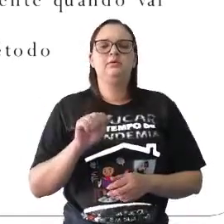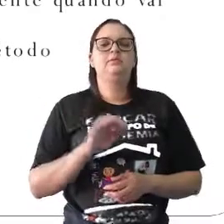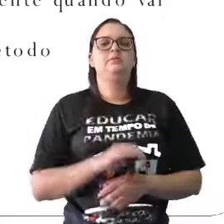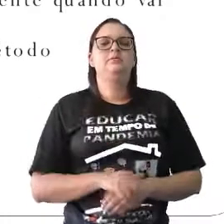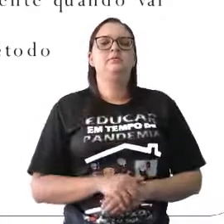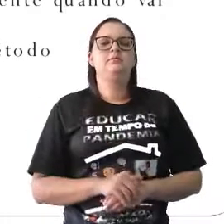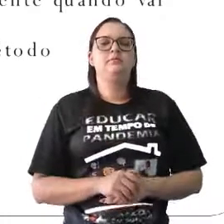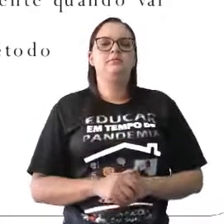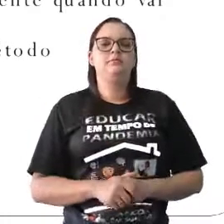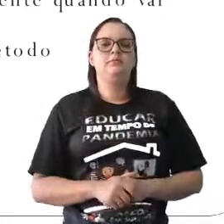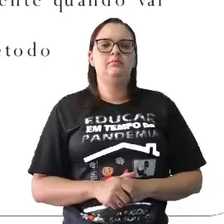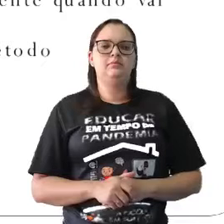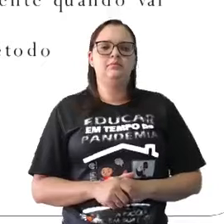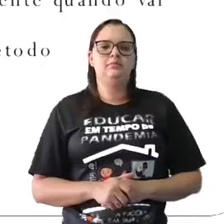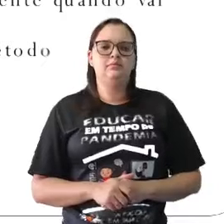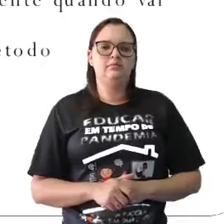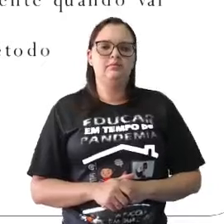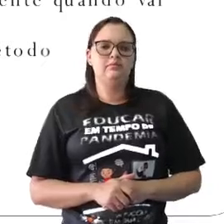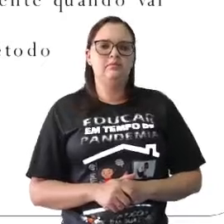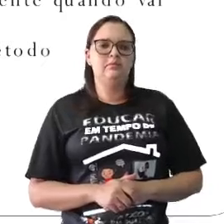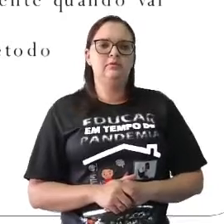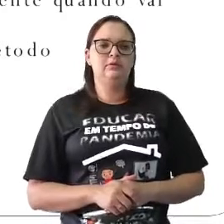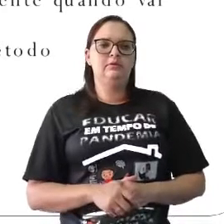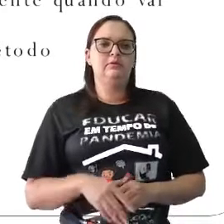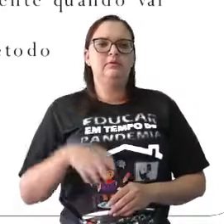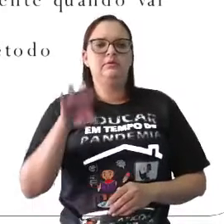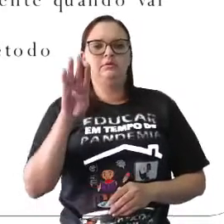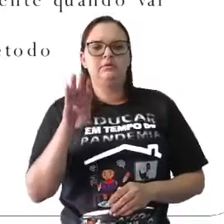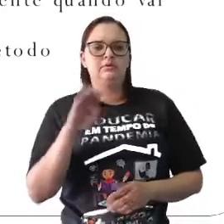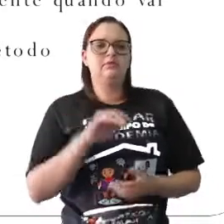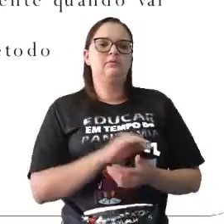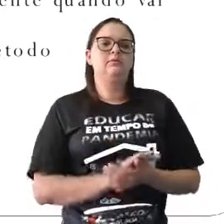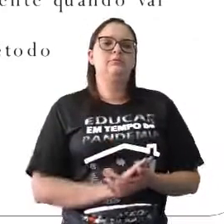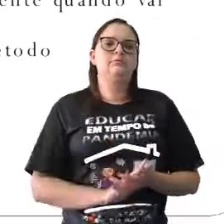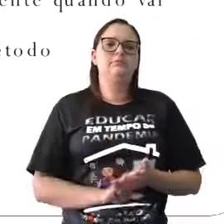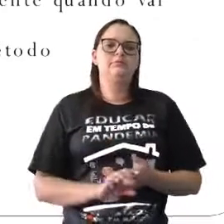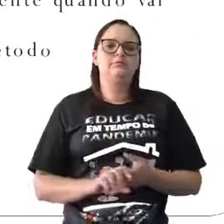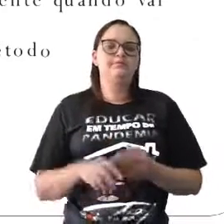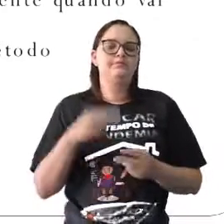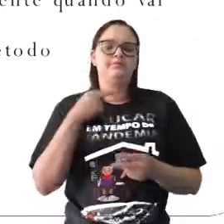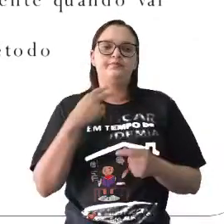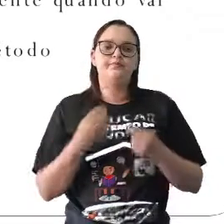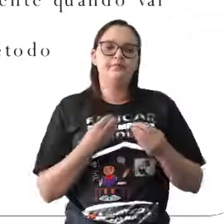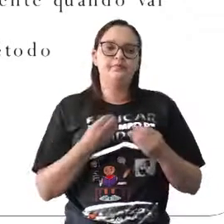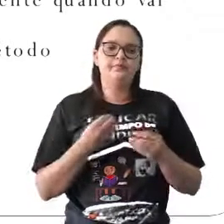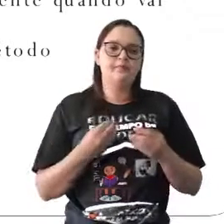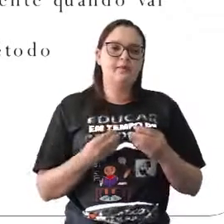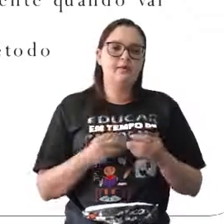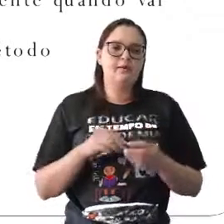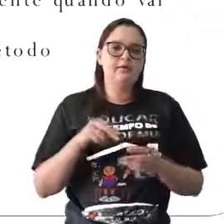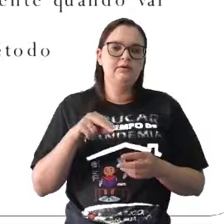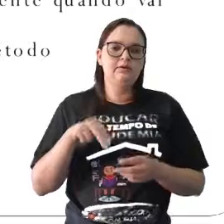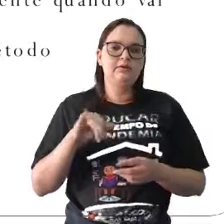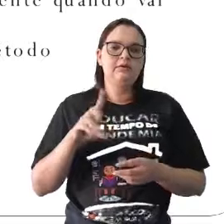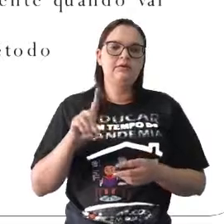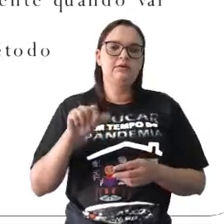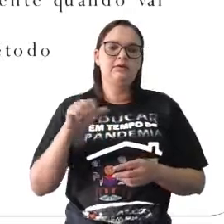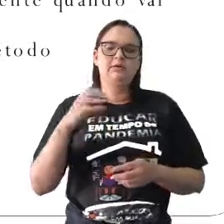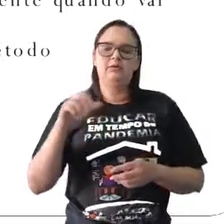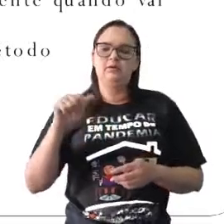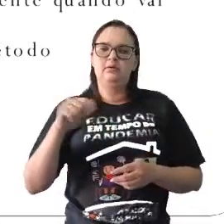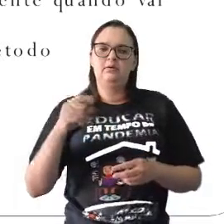que desencadeiam a ovulação. Letra B. Impedem a nidação, uma vez que estimulam